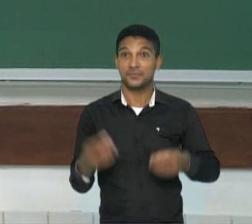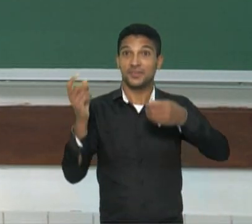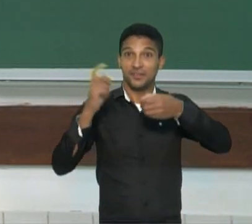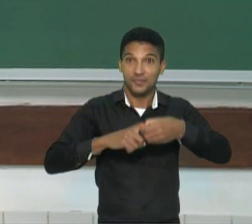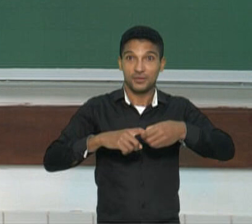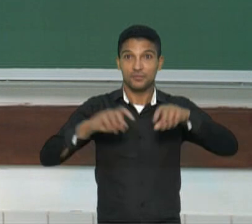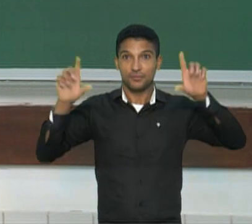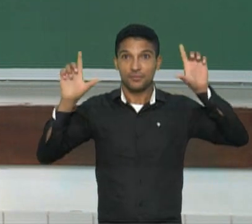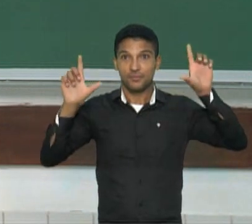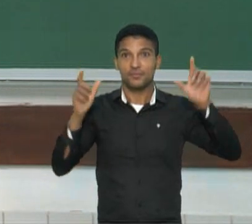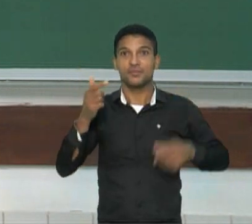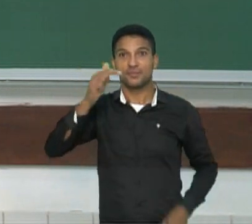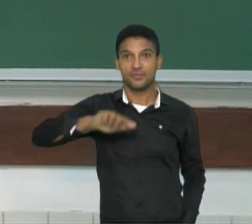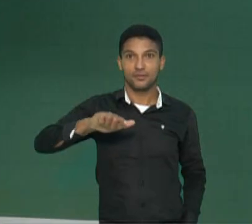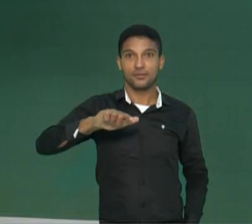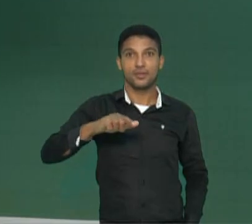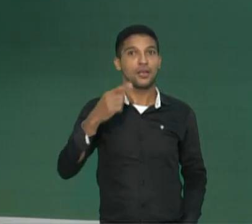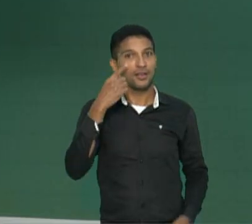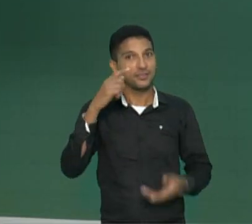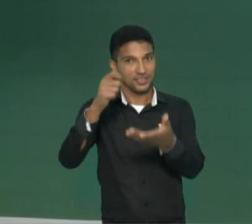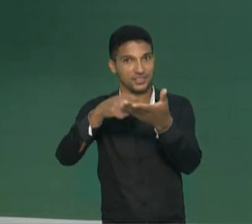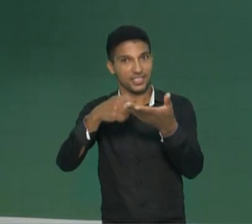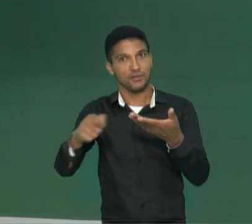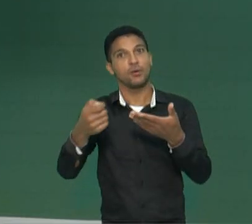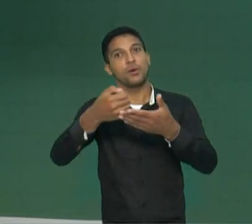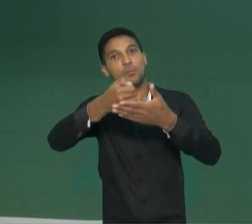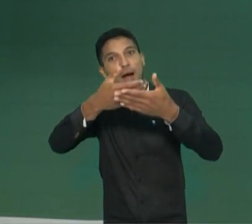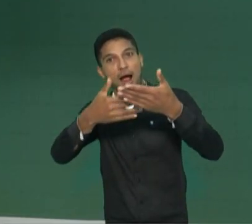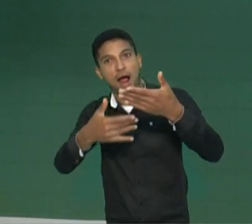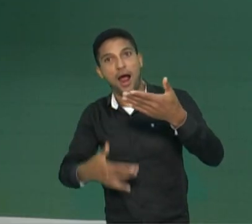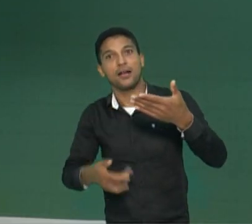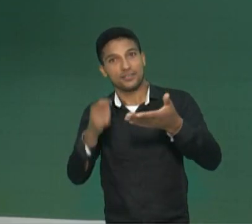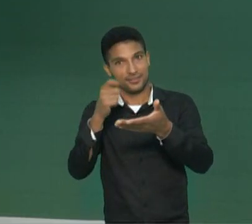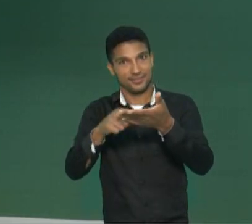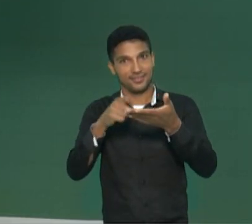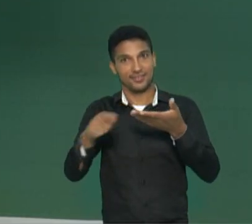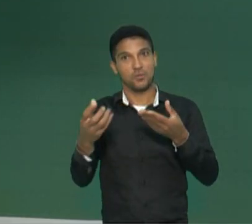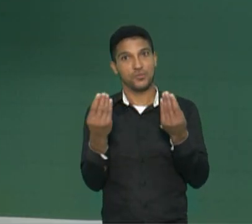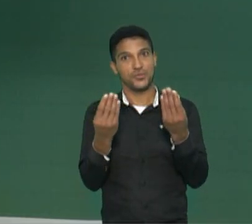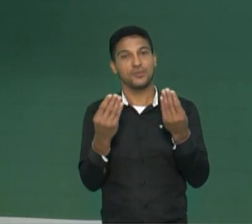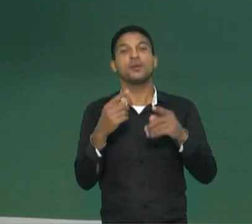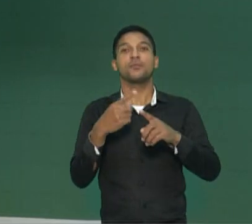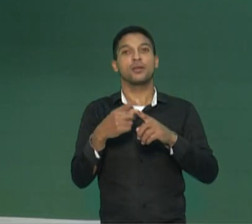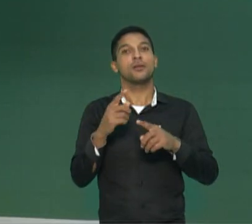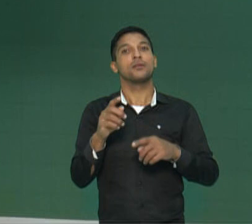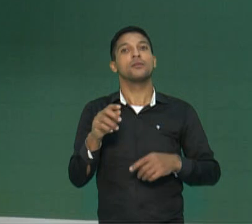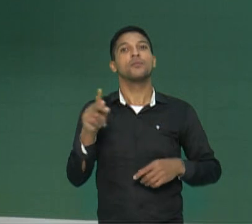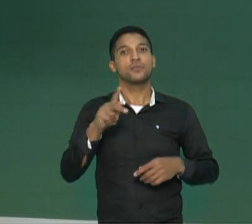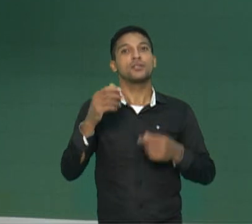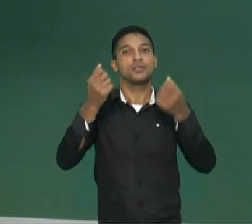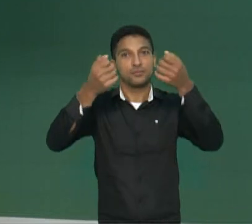Voltamos aqui de novo, pessoal. Aposto que você escreveu bastante coisa, porque eu já falei demais até agora. Vamos prosseguir, né? Então vamos